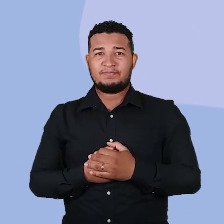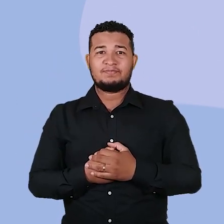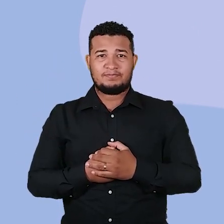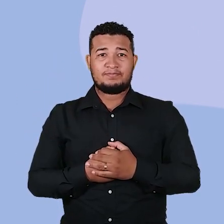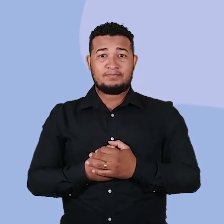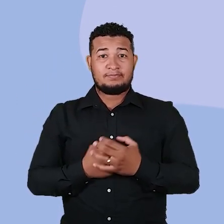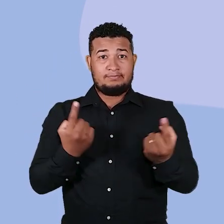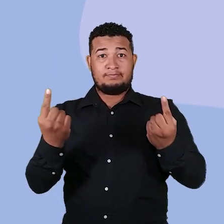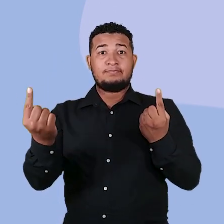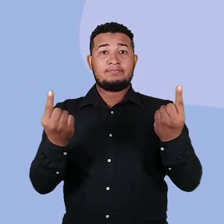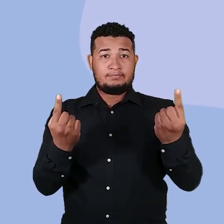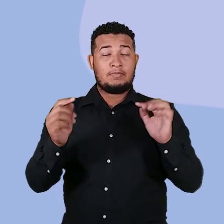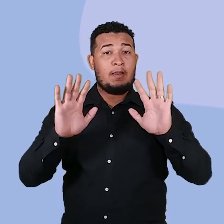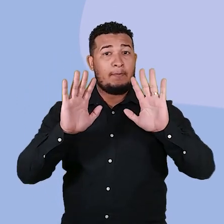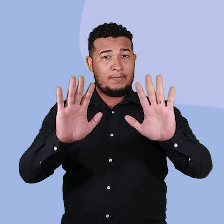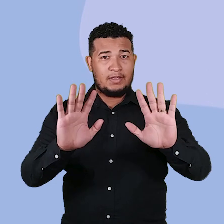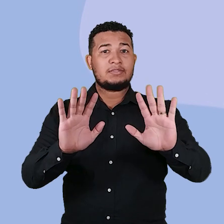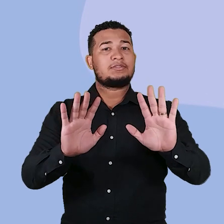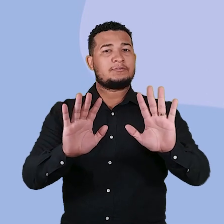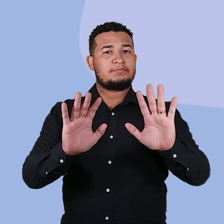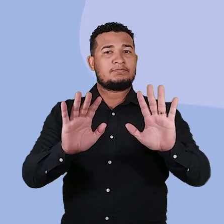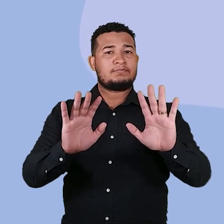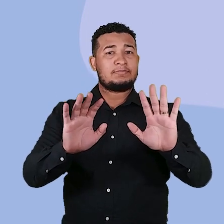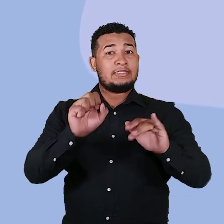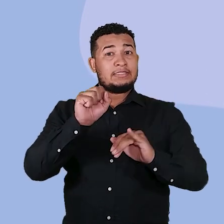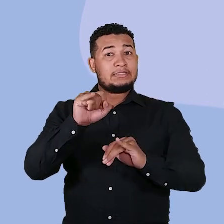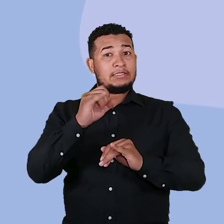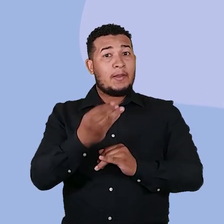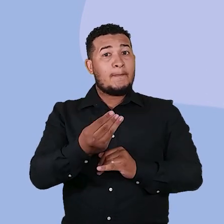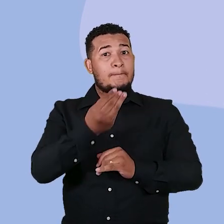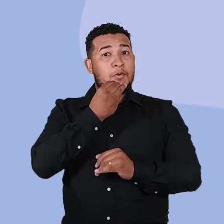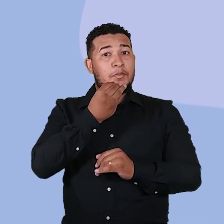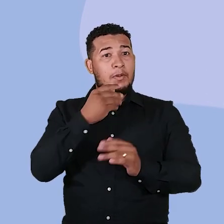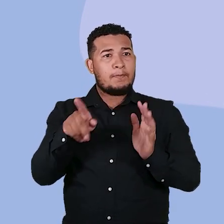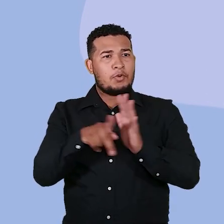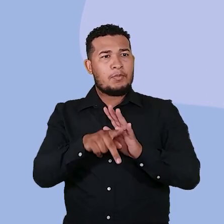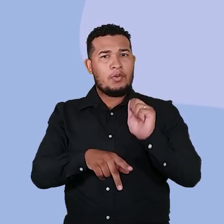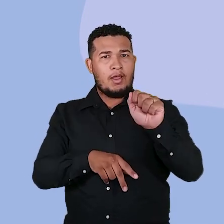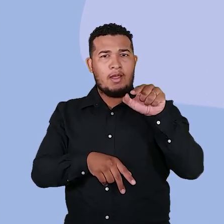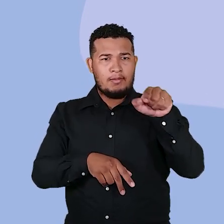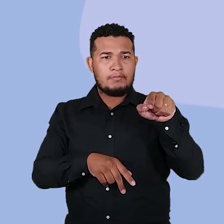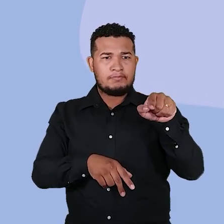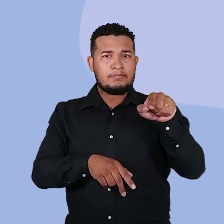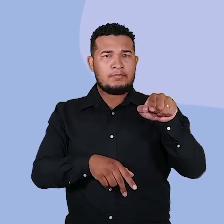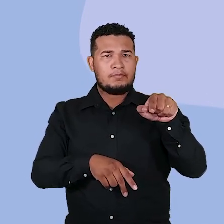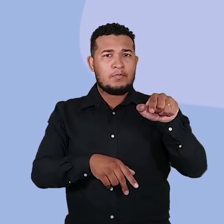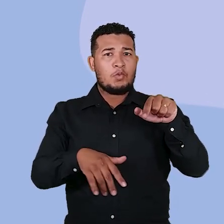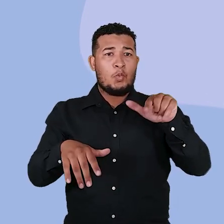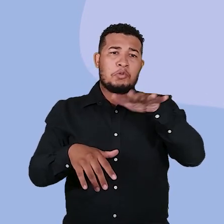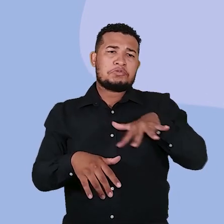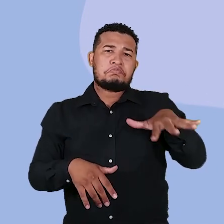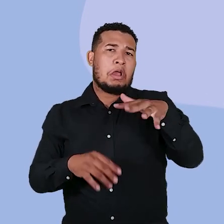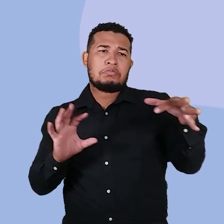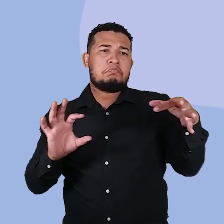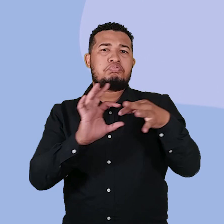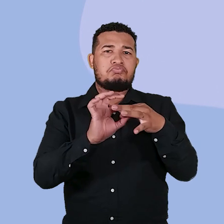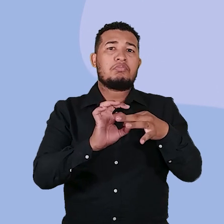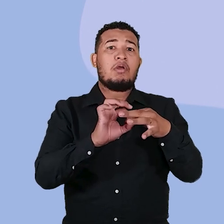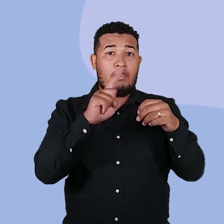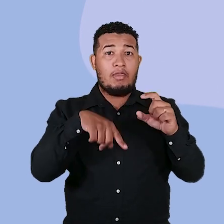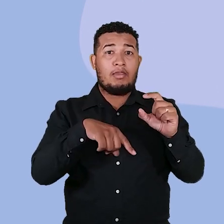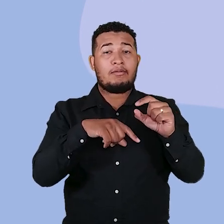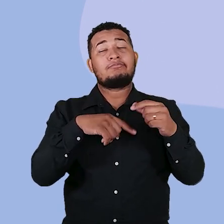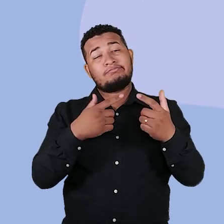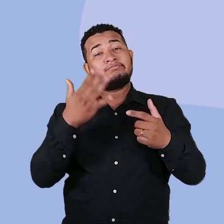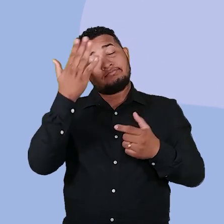impossível e agora se a probabilidade de ocorrência de um evento a qualquer do espaço amostral